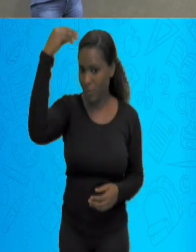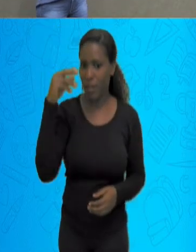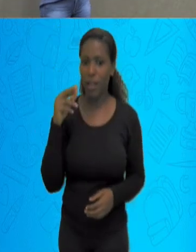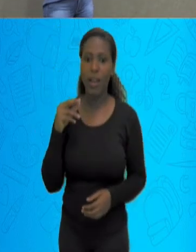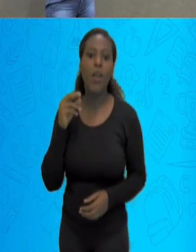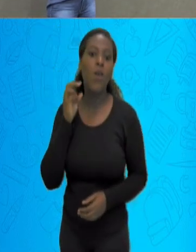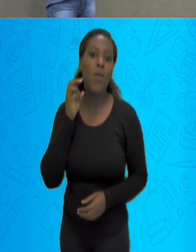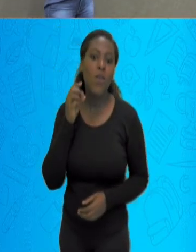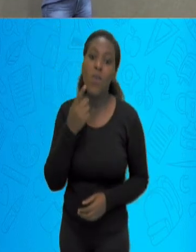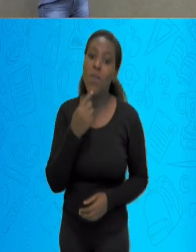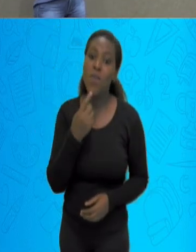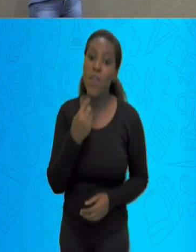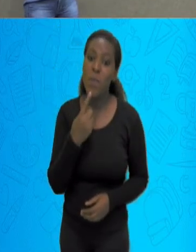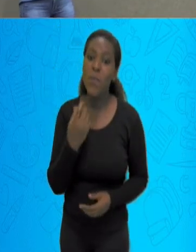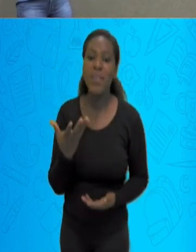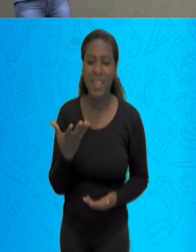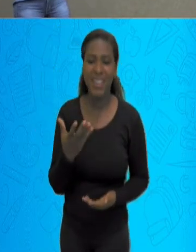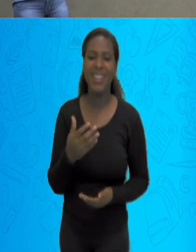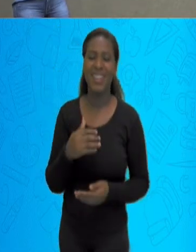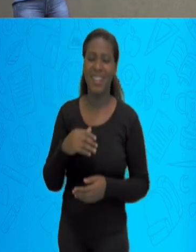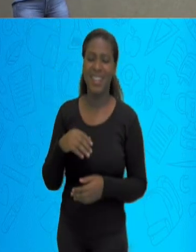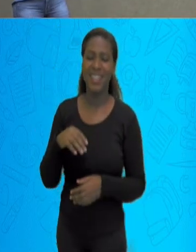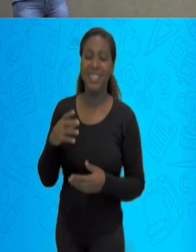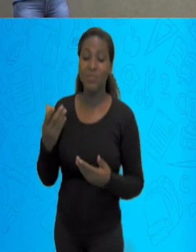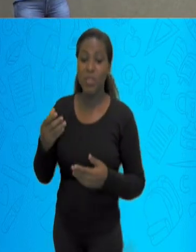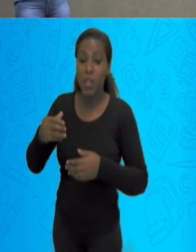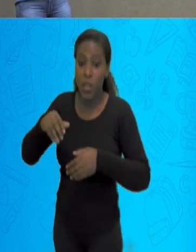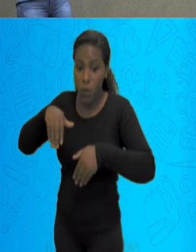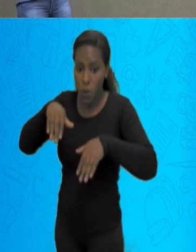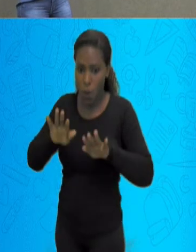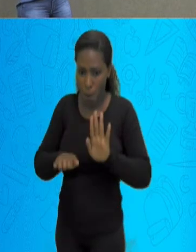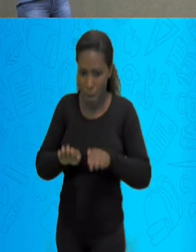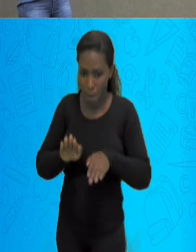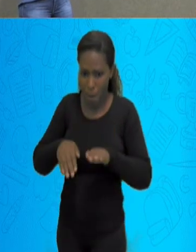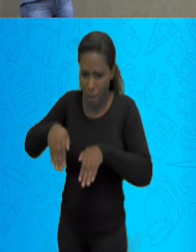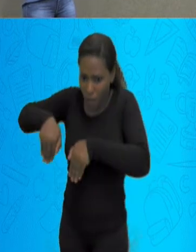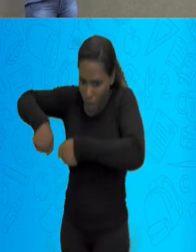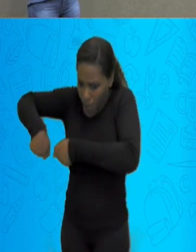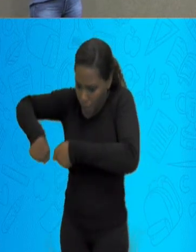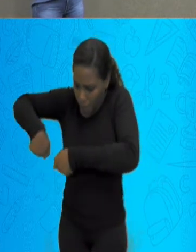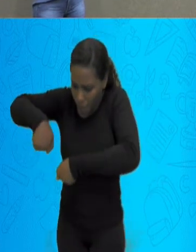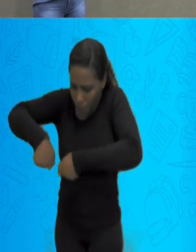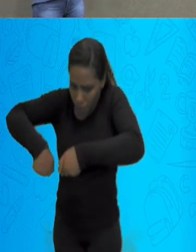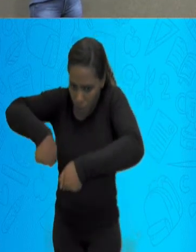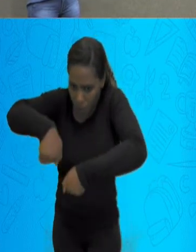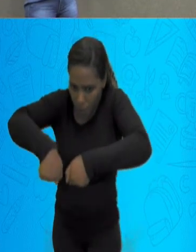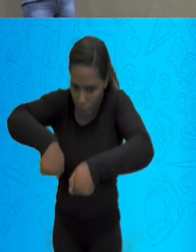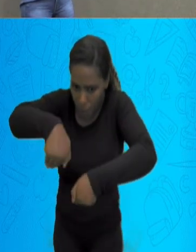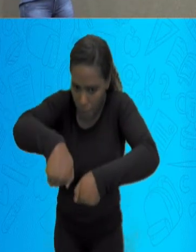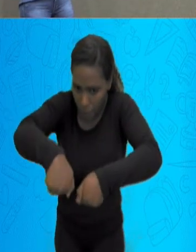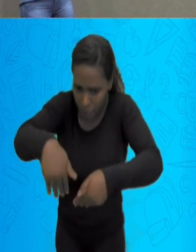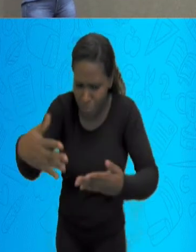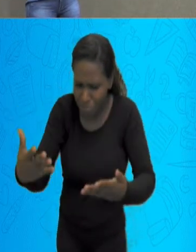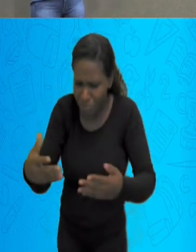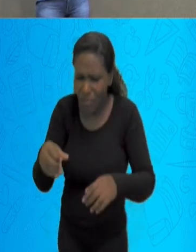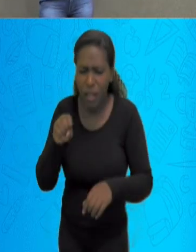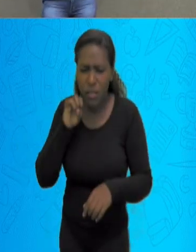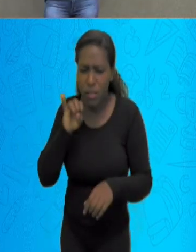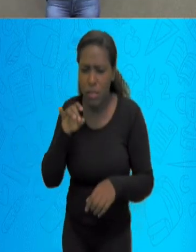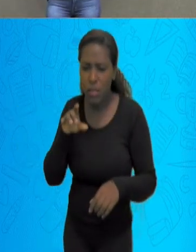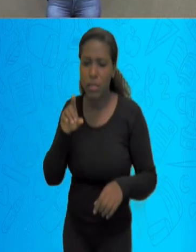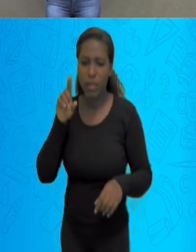invertido. Assim, ao caminhar, consegue enganar alguém que pretende segui-lo, olhando para